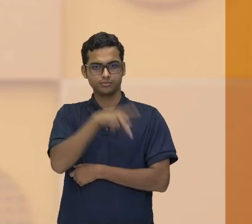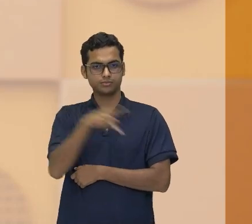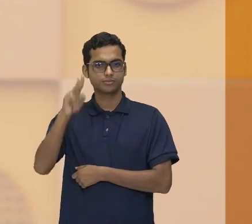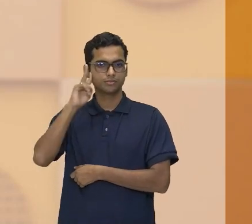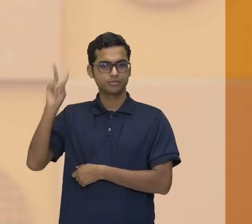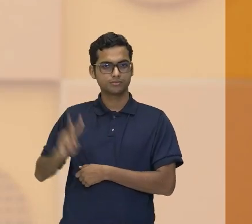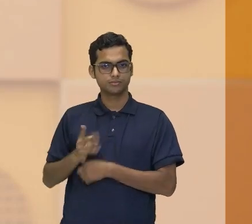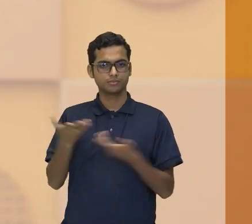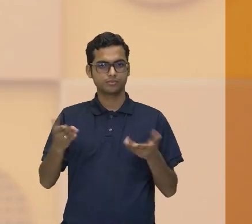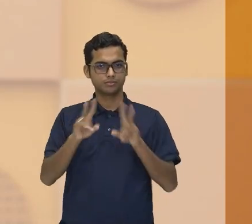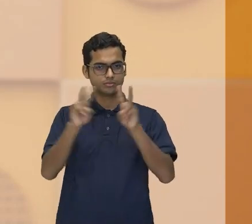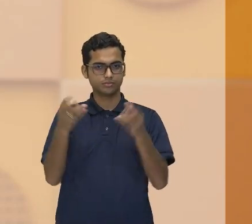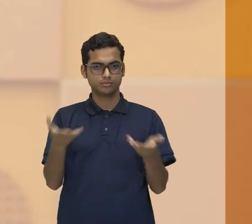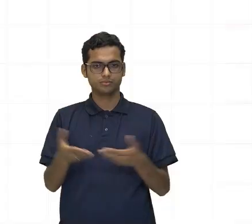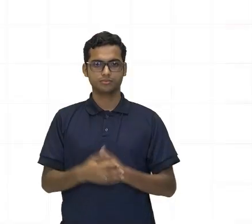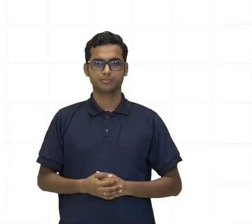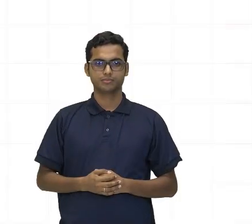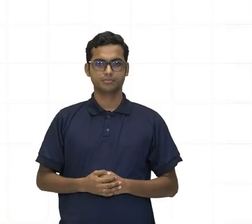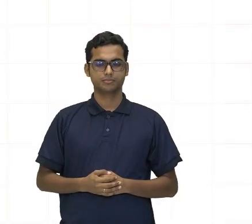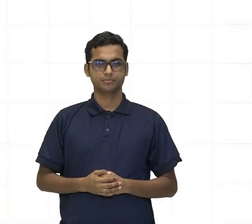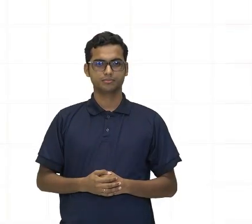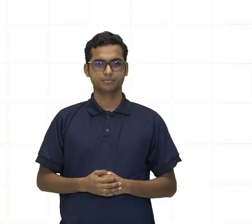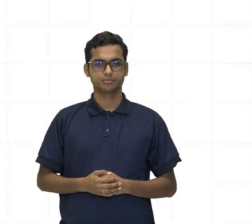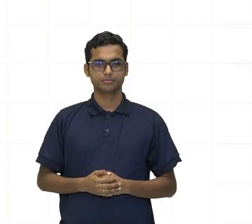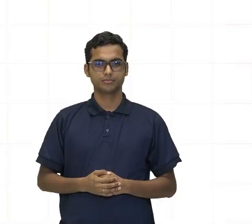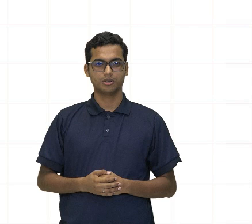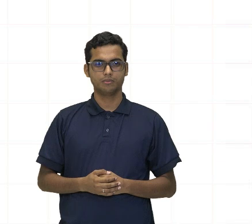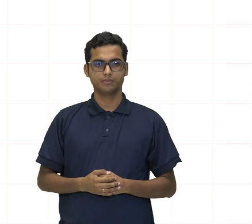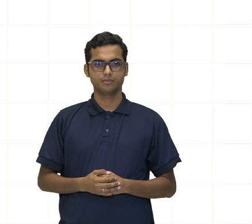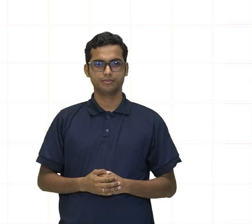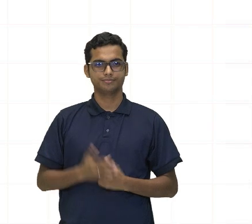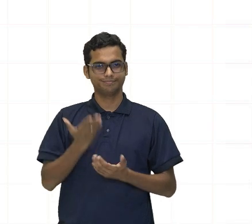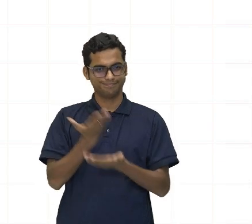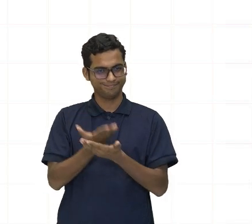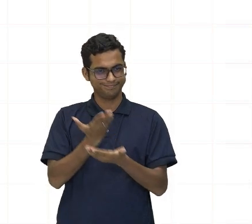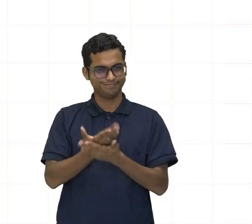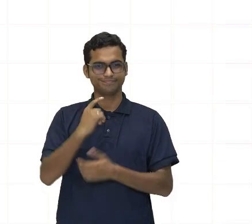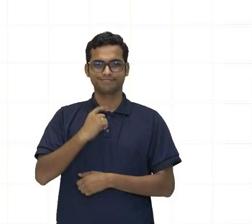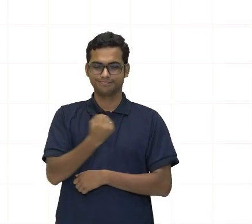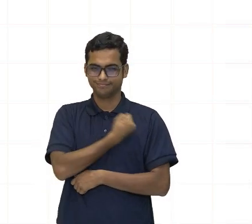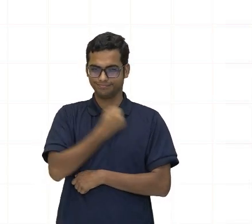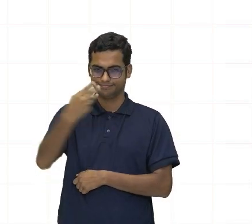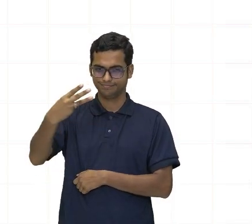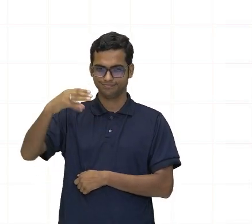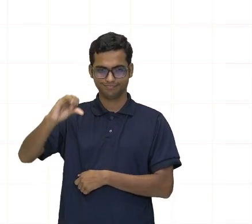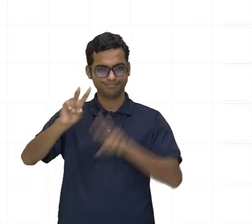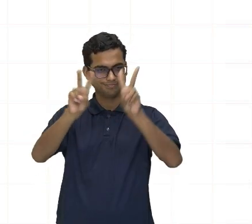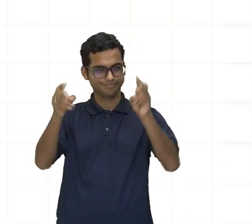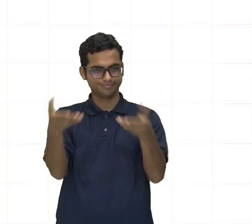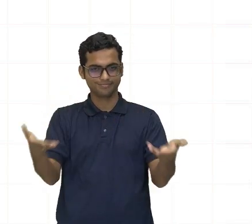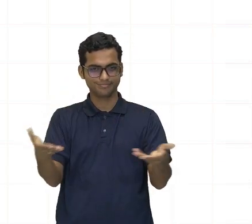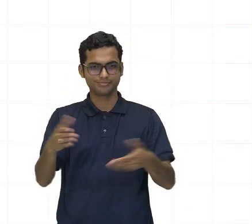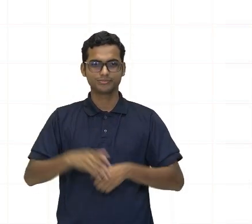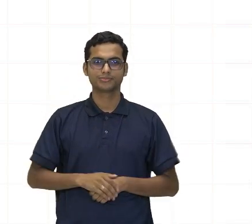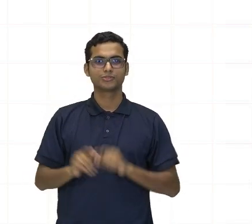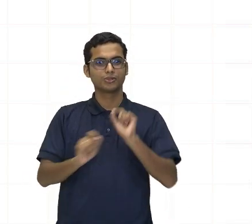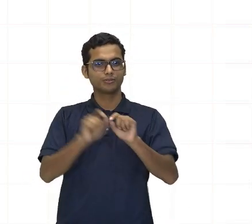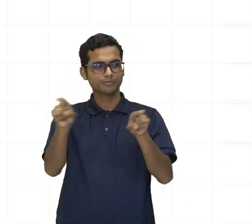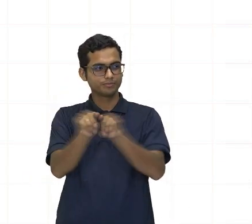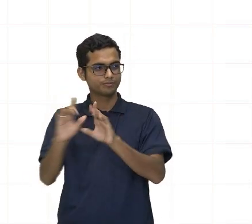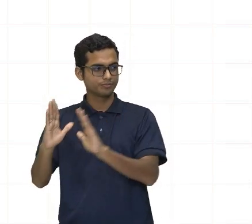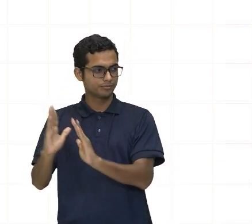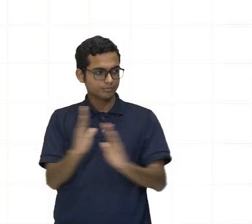comigo conhecer o tema da nossa aula. A aula de número 39 tem como objeto de conhecimento